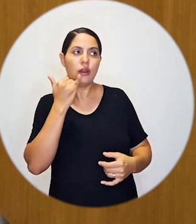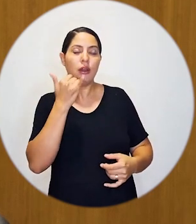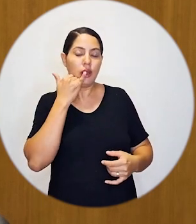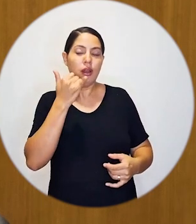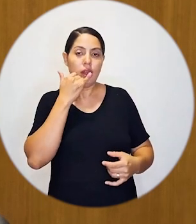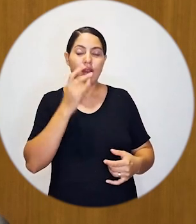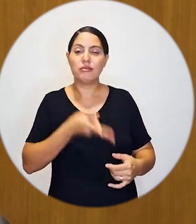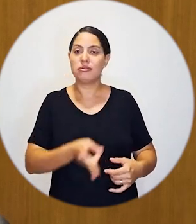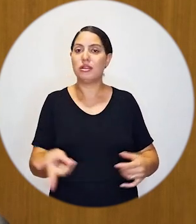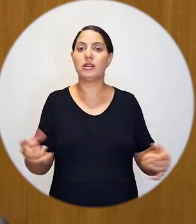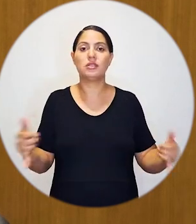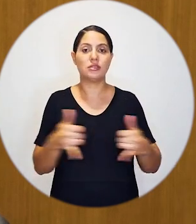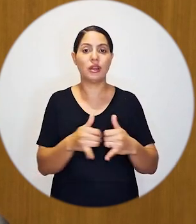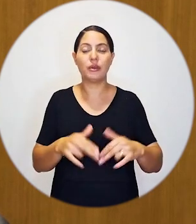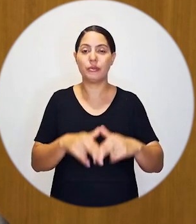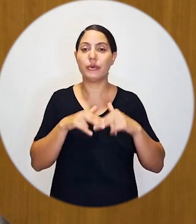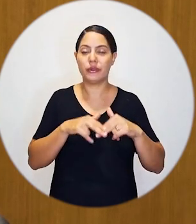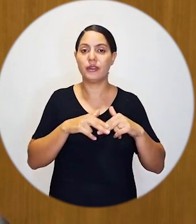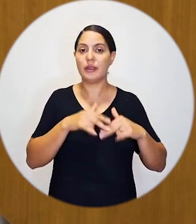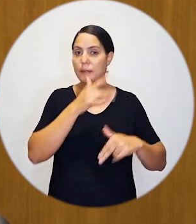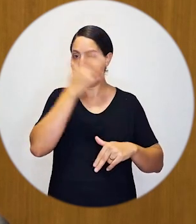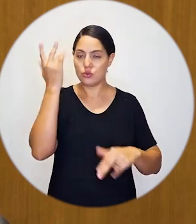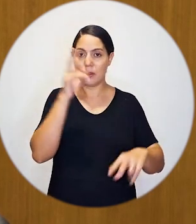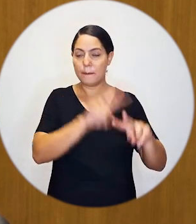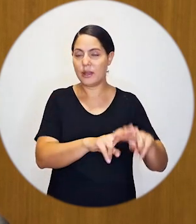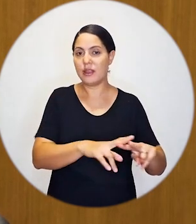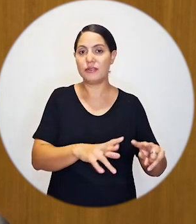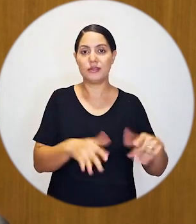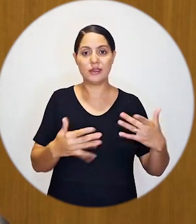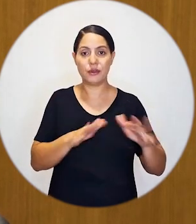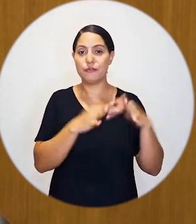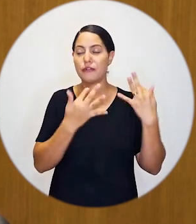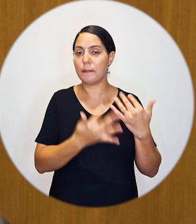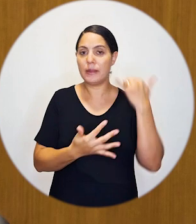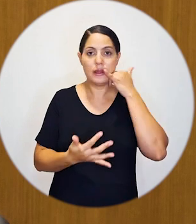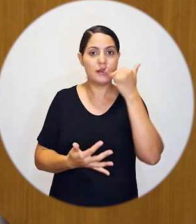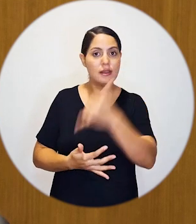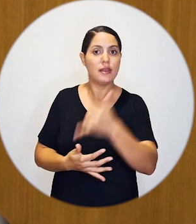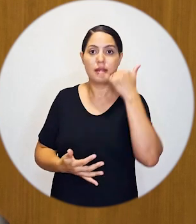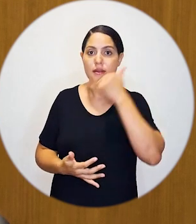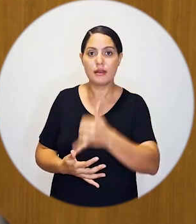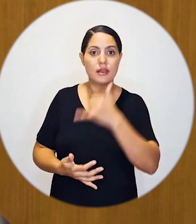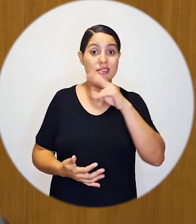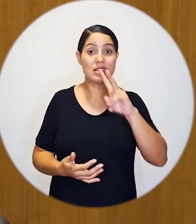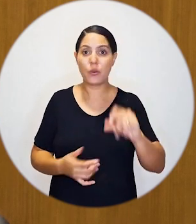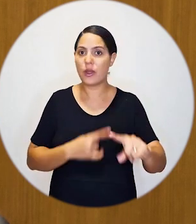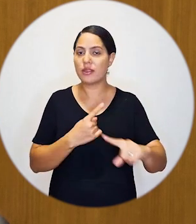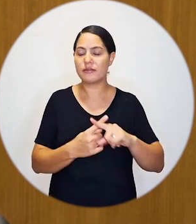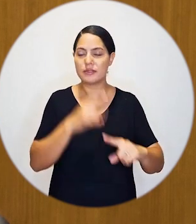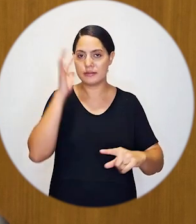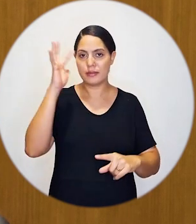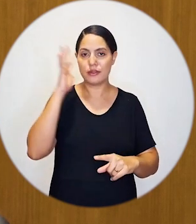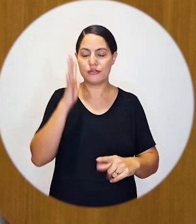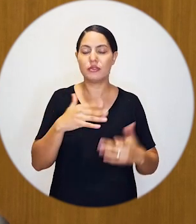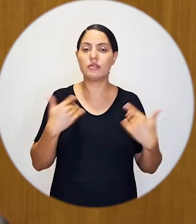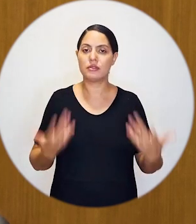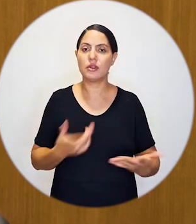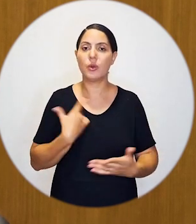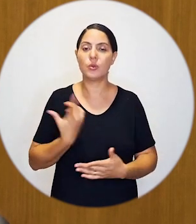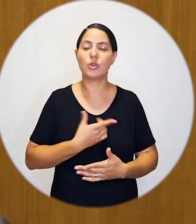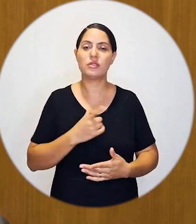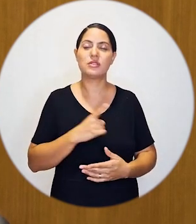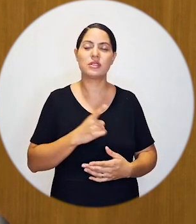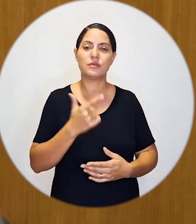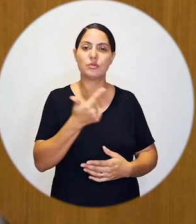para cá essa urgência. Já no primeiro mês nós fizemos o primeiro mutirão, que foi o das liminares. Nós tínhamos aqui